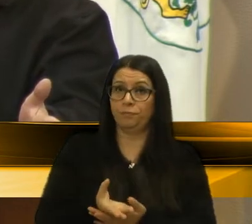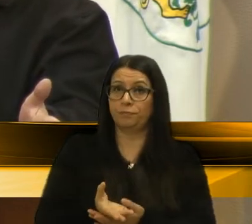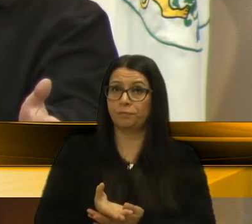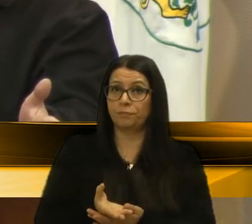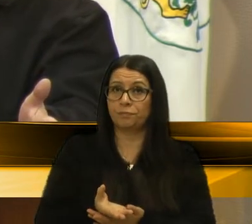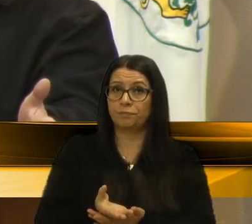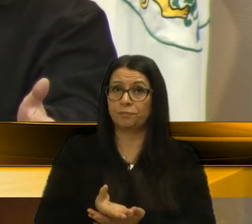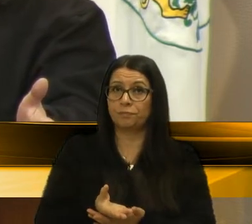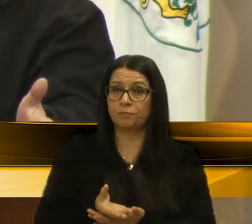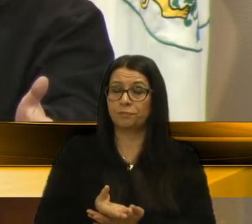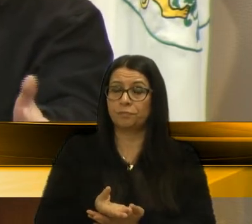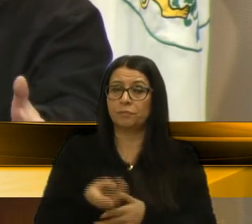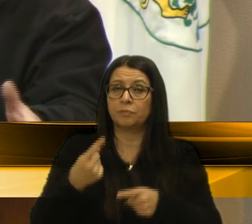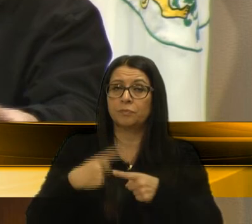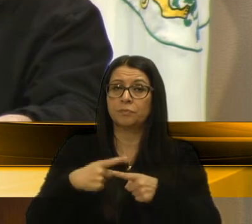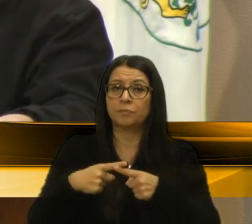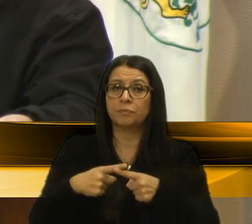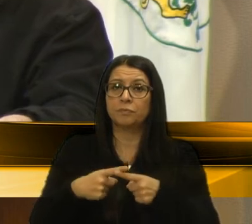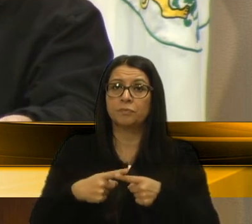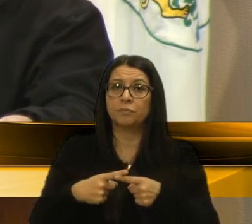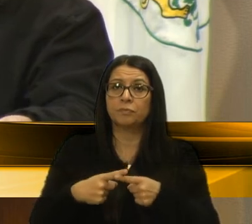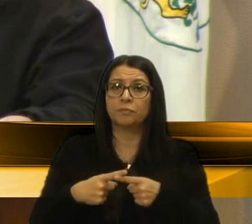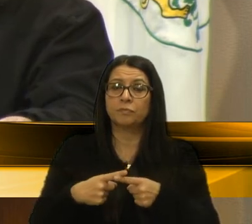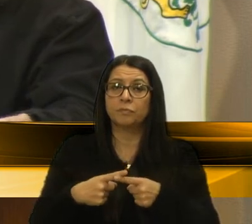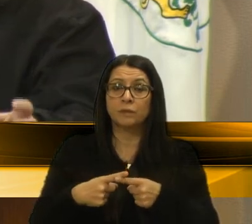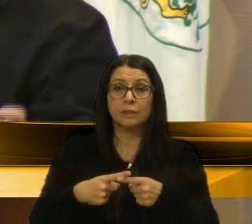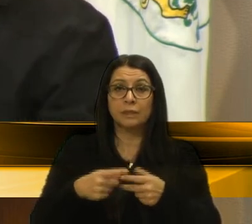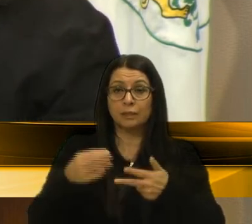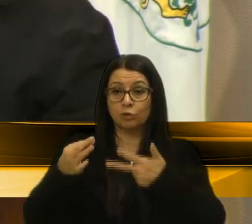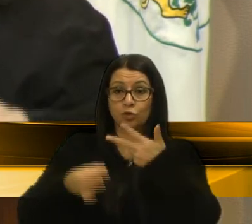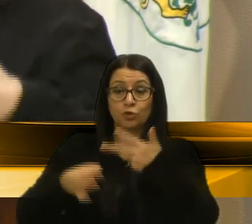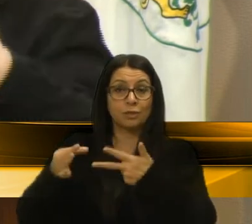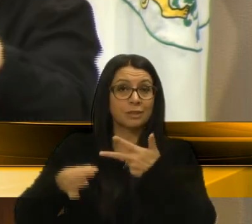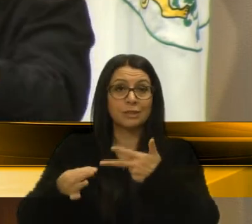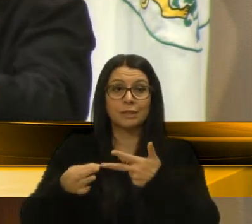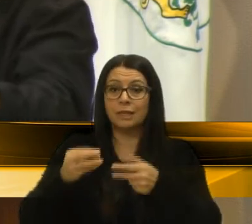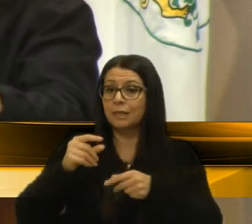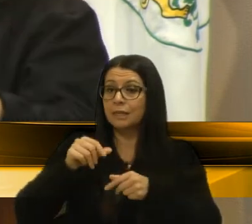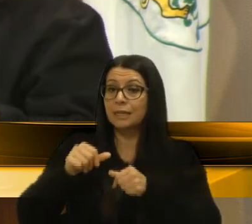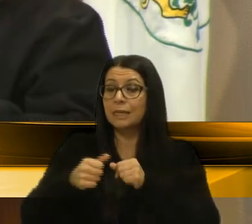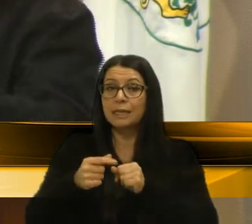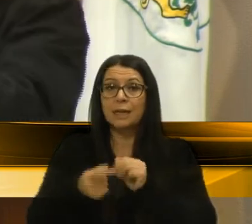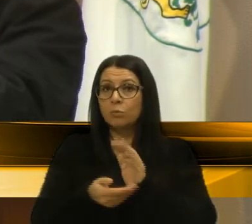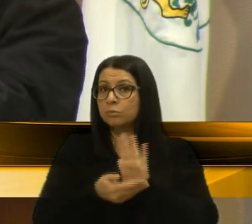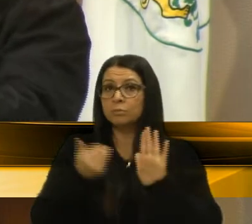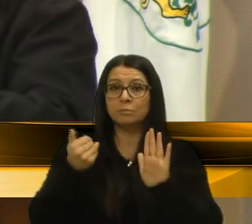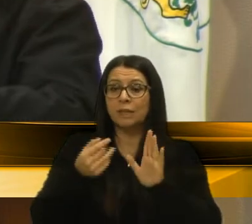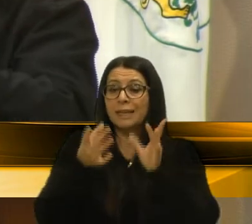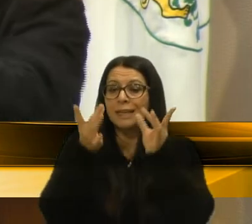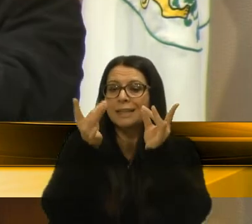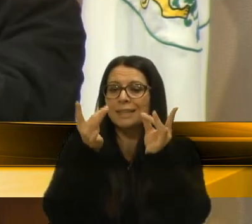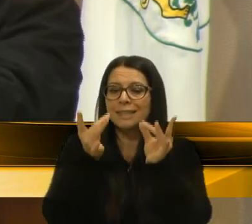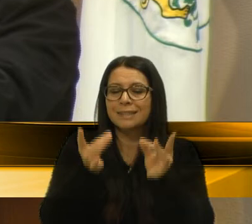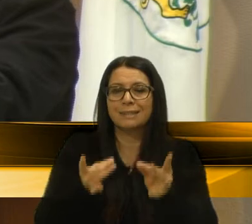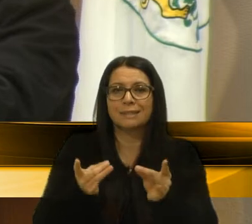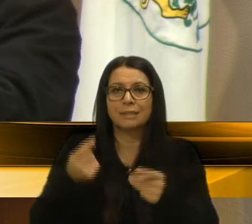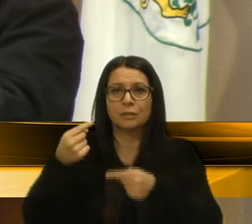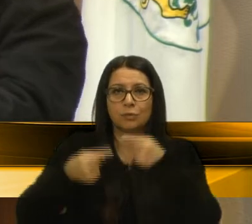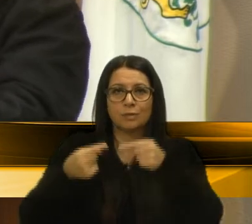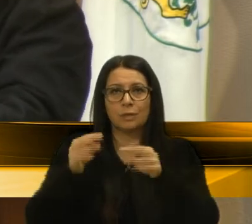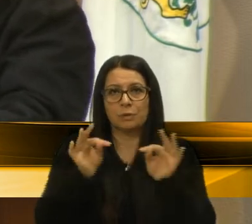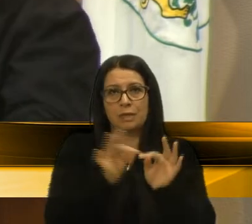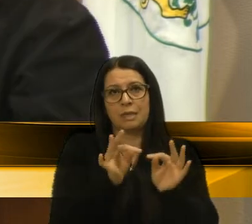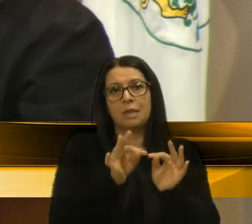Um fato novo por conta de que o Poder Judiciário ele não se imiscui, né, no detalhe da discussão